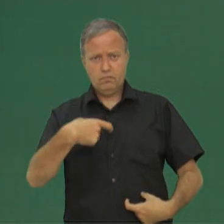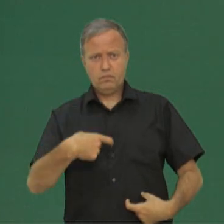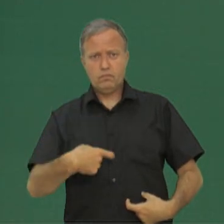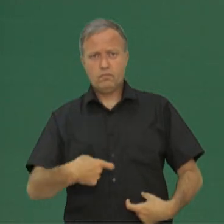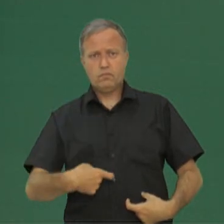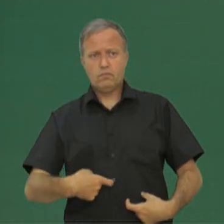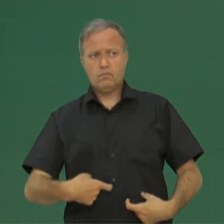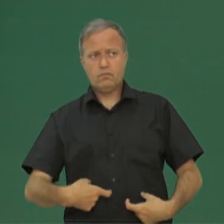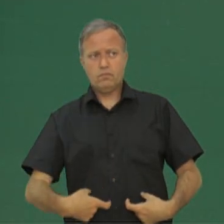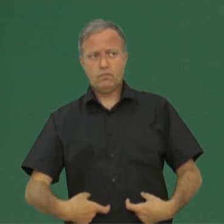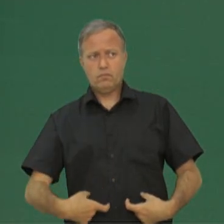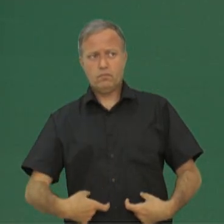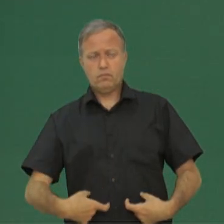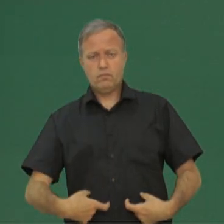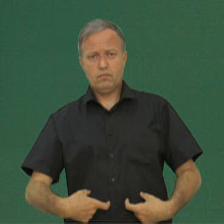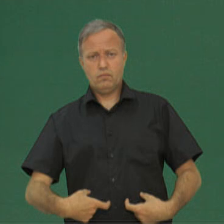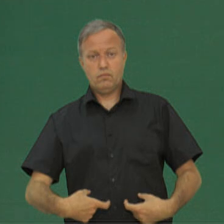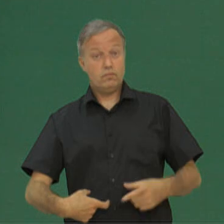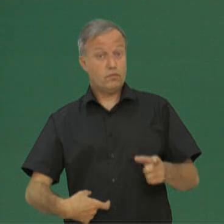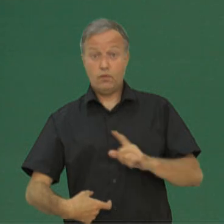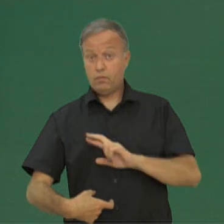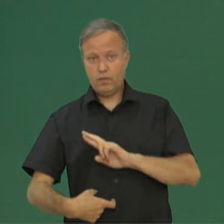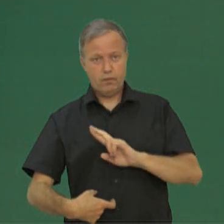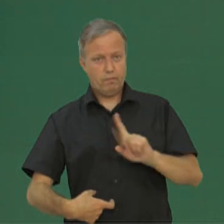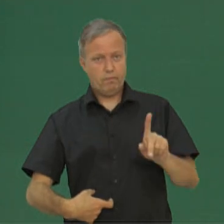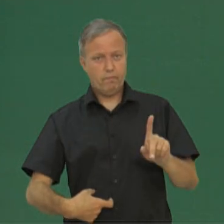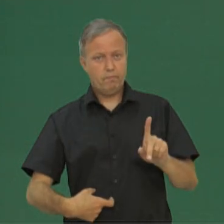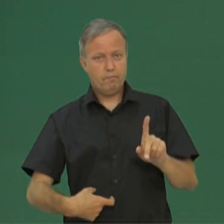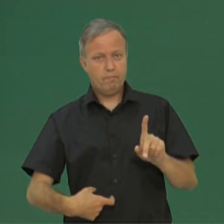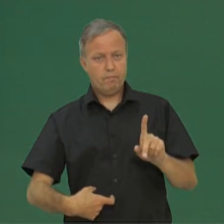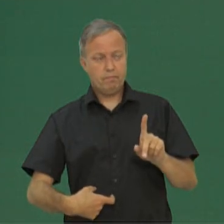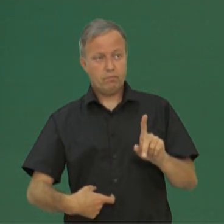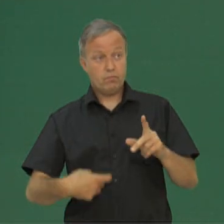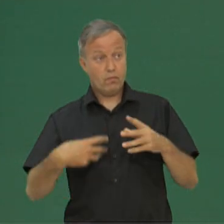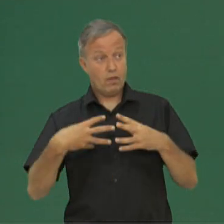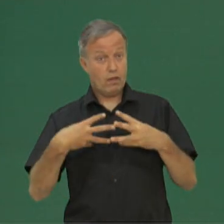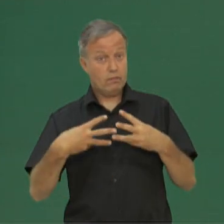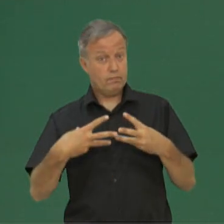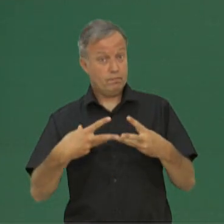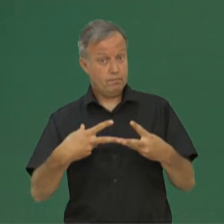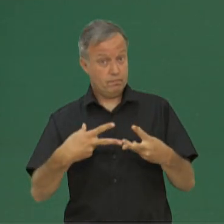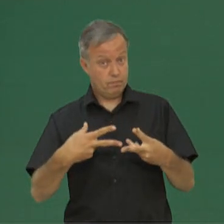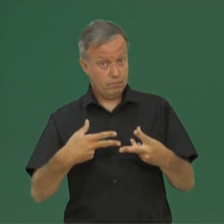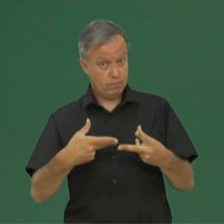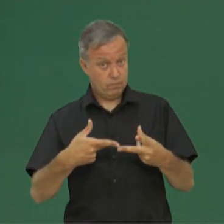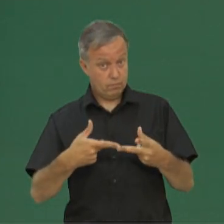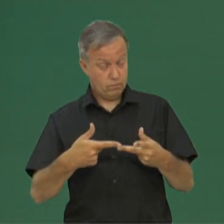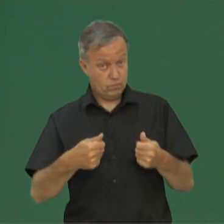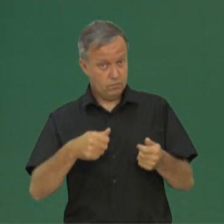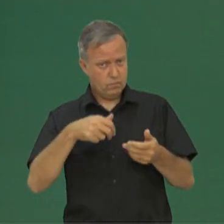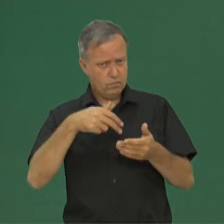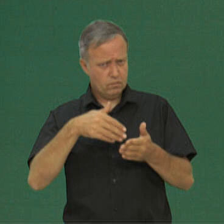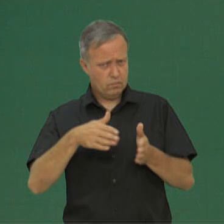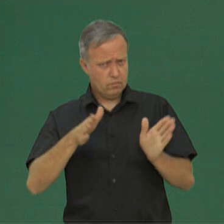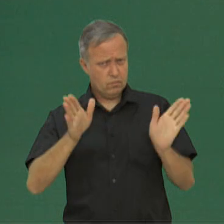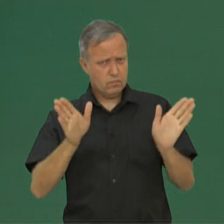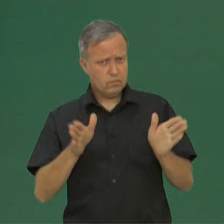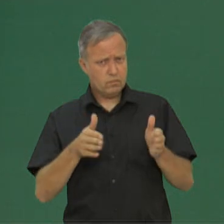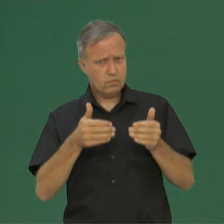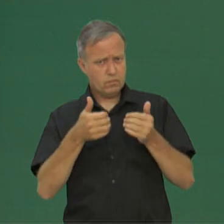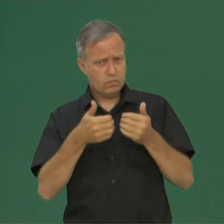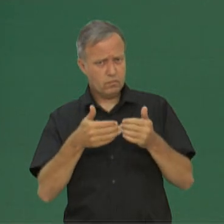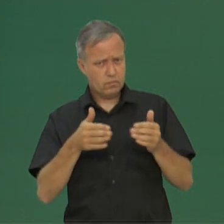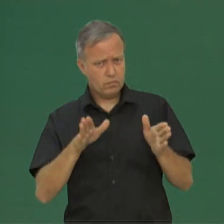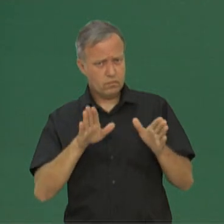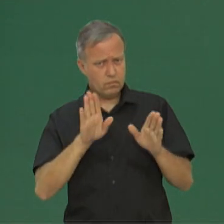né? Não pode fugir disso, né? Então trouxe todas essas particularidades da bailarina com o uso